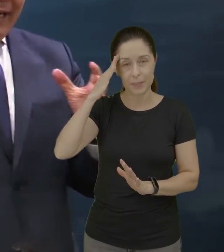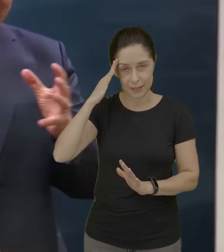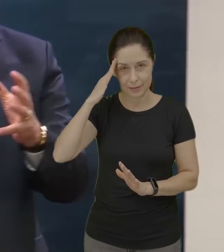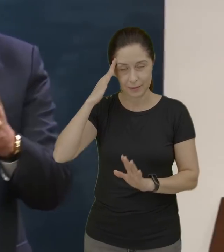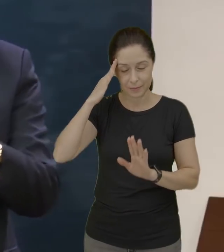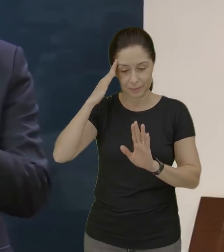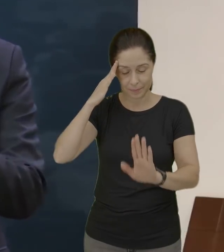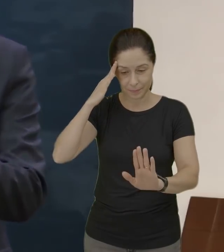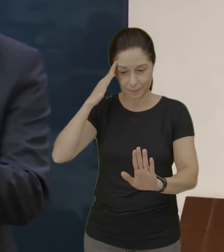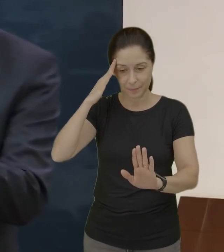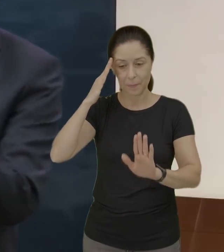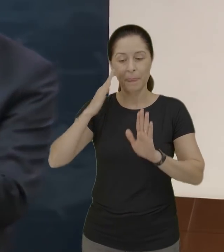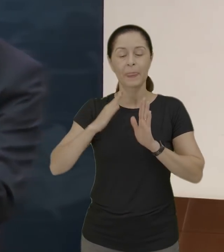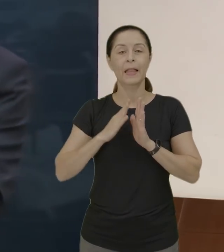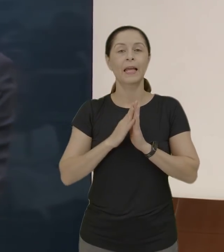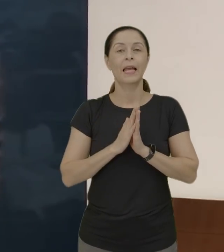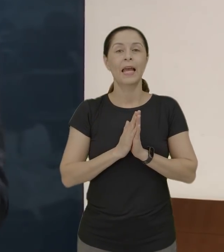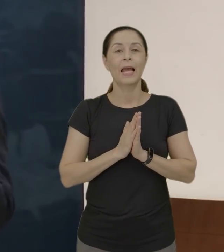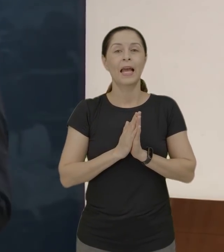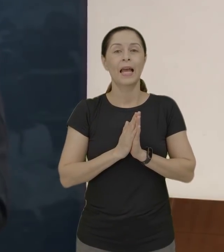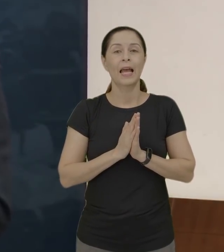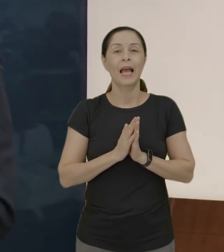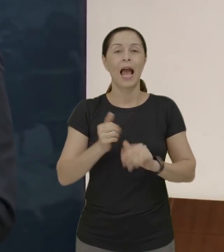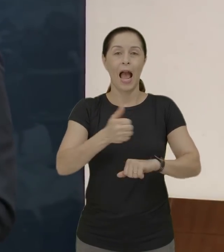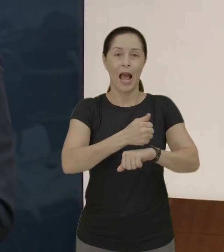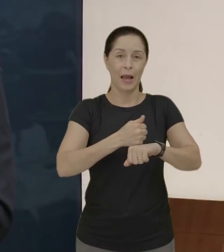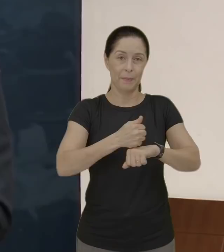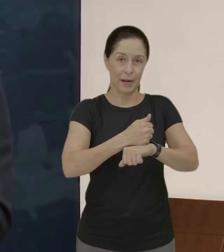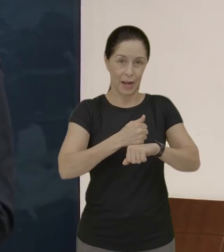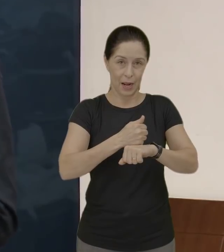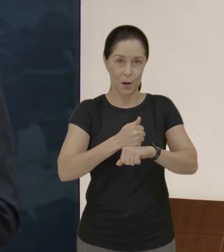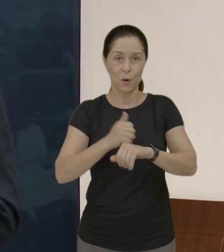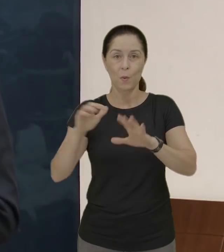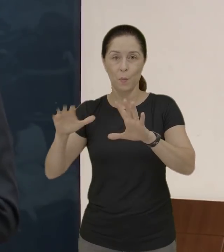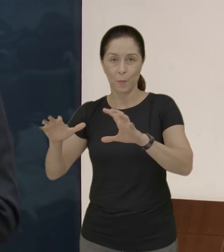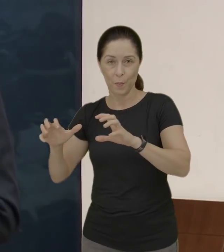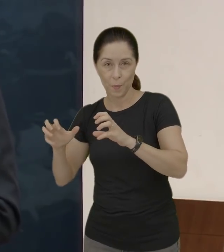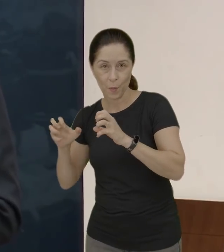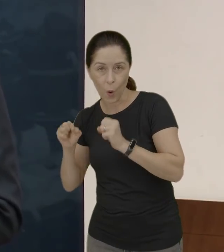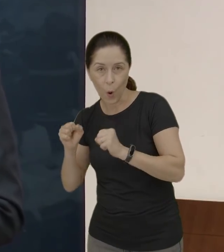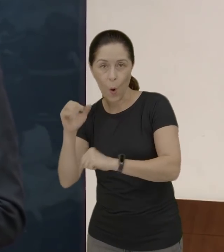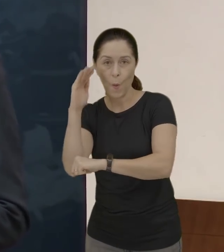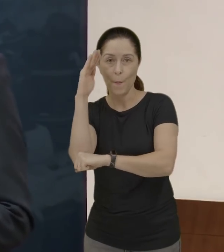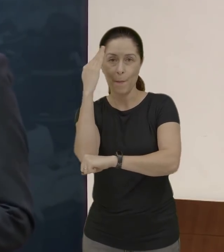Abraão pega a lenha do animal, bota nas costas do Isaque,